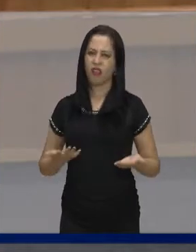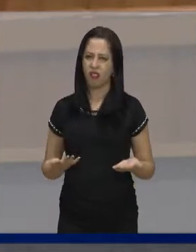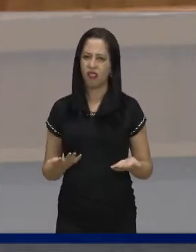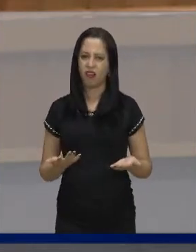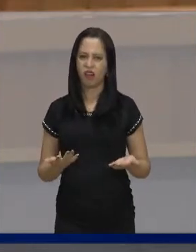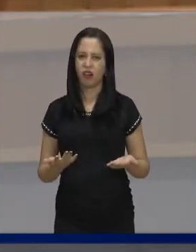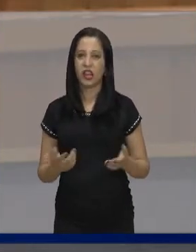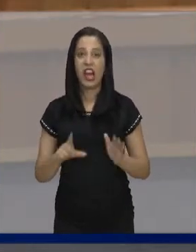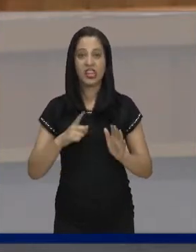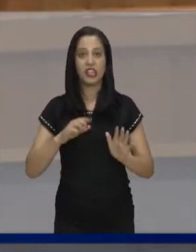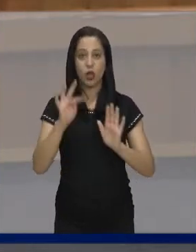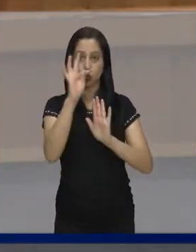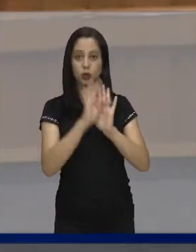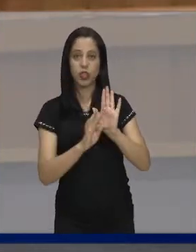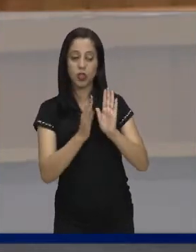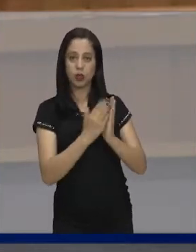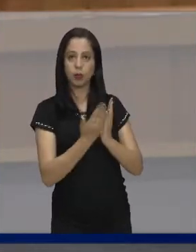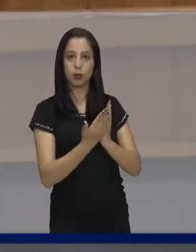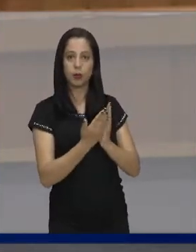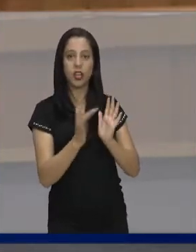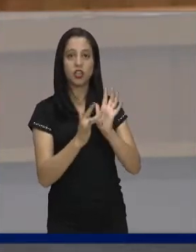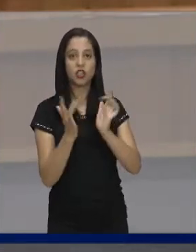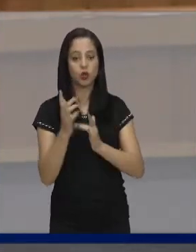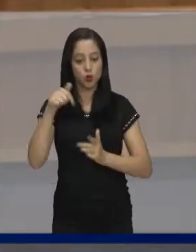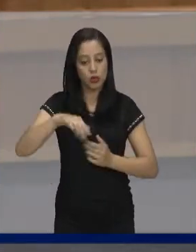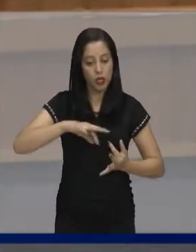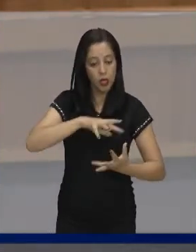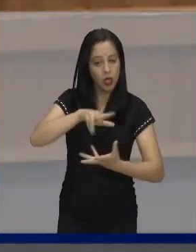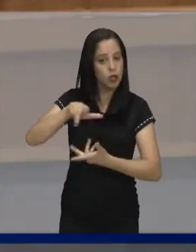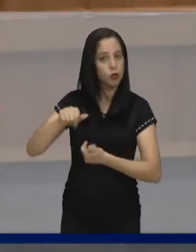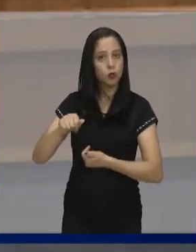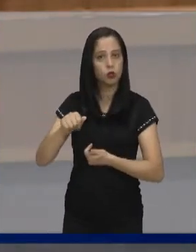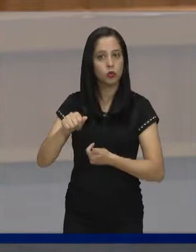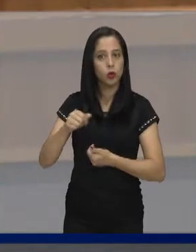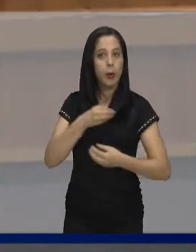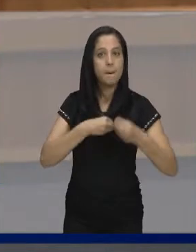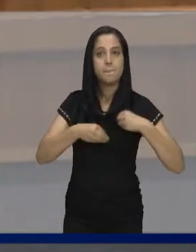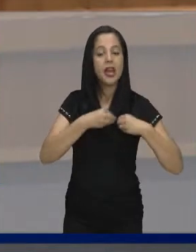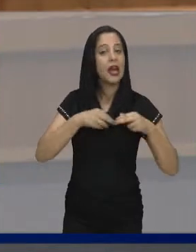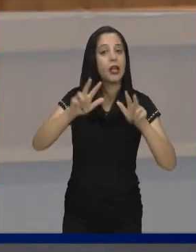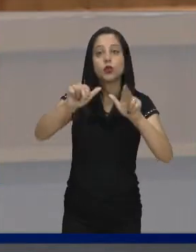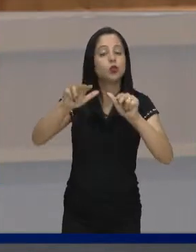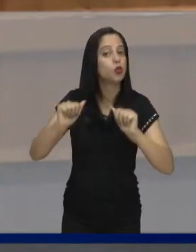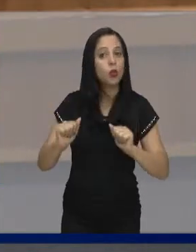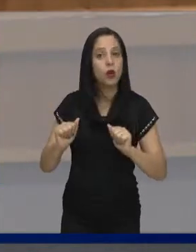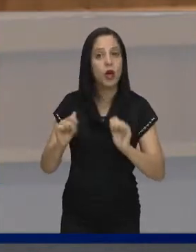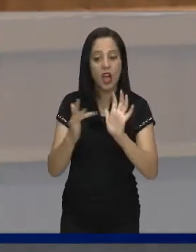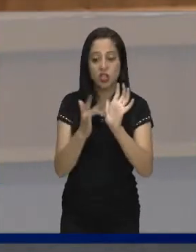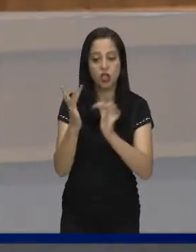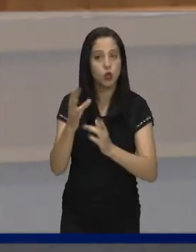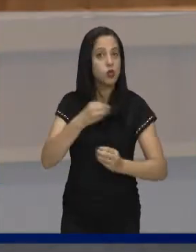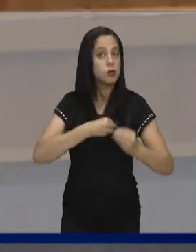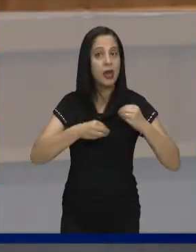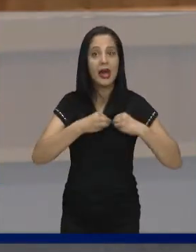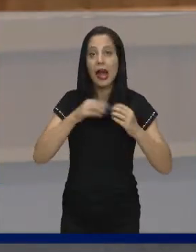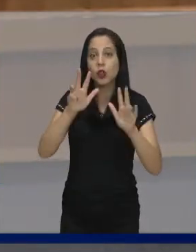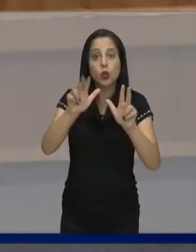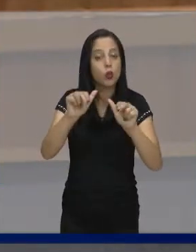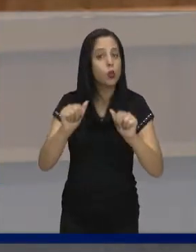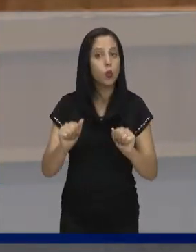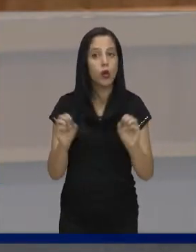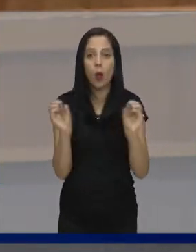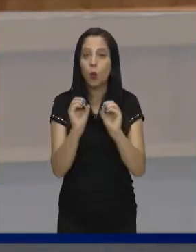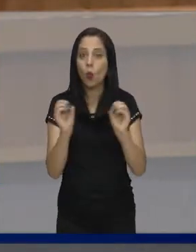um texto na Bíblia que diz que Jesus esteve aqui na terra e não pecou. Então fica aqui a nossa indignação, não é a primeira vez que esse